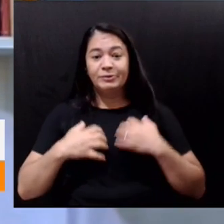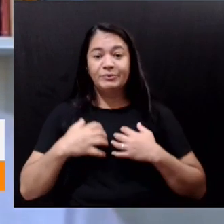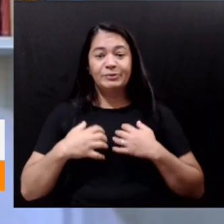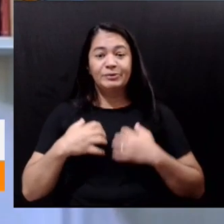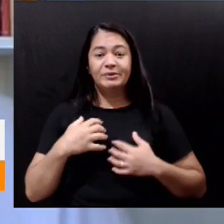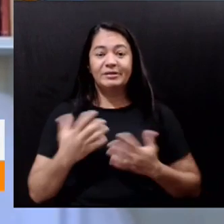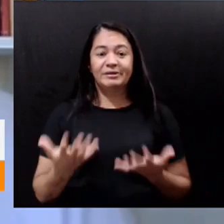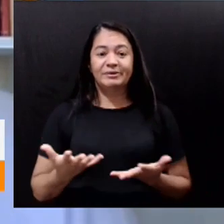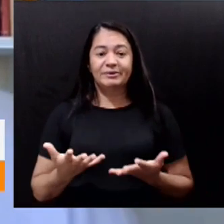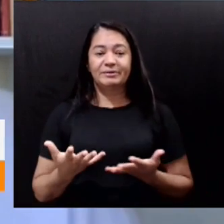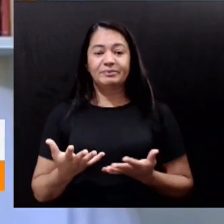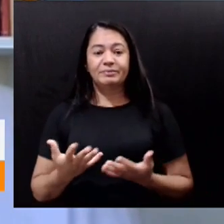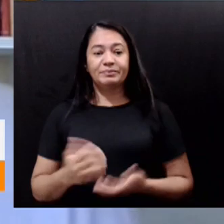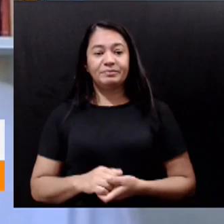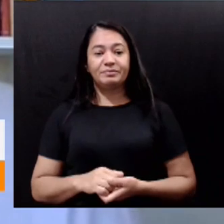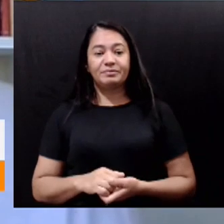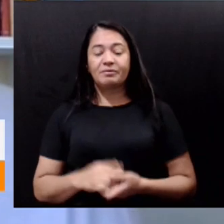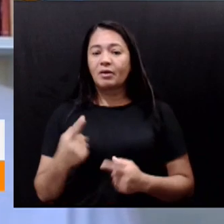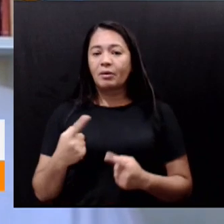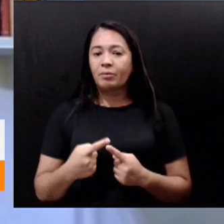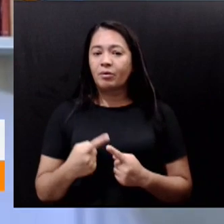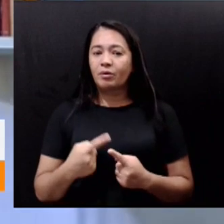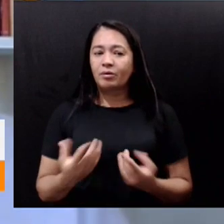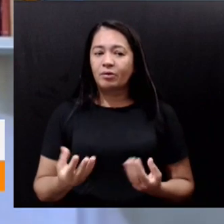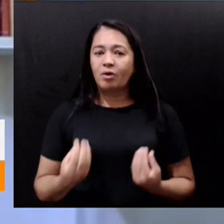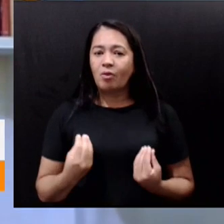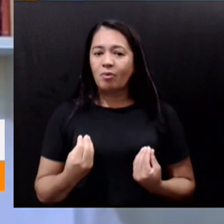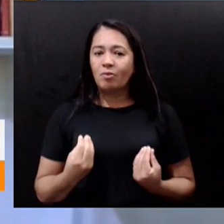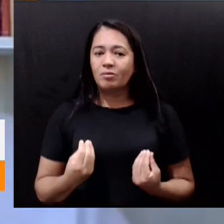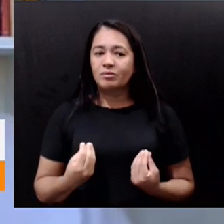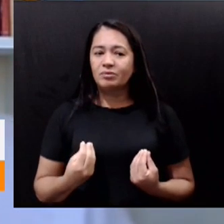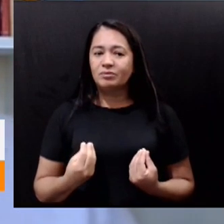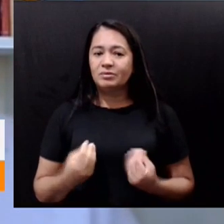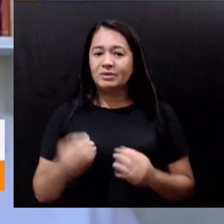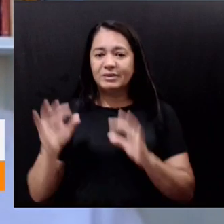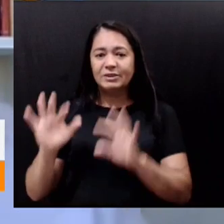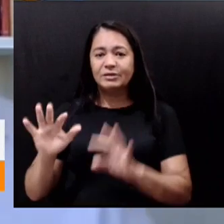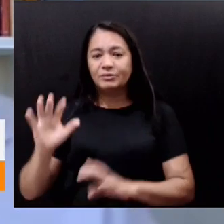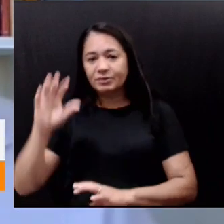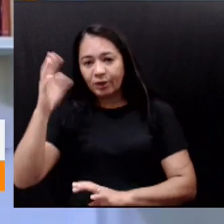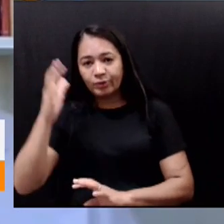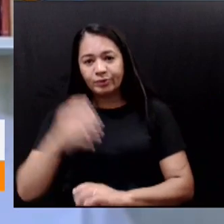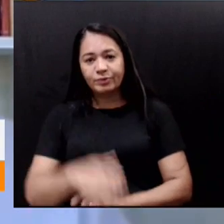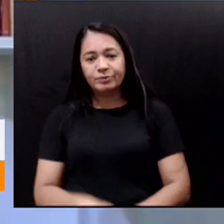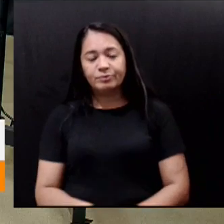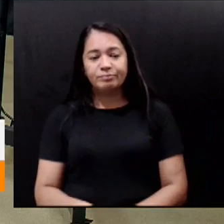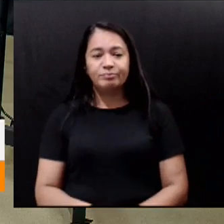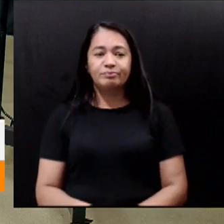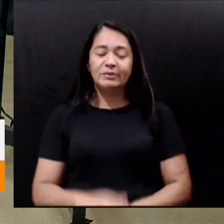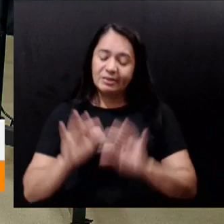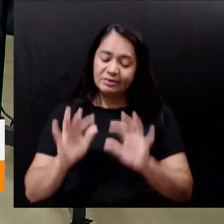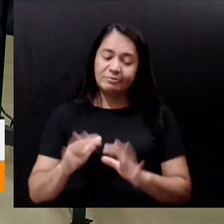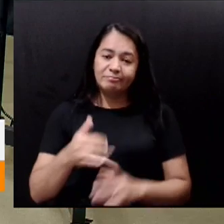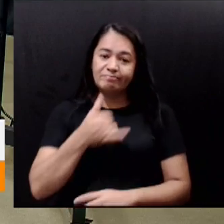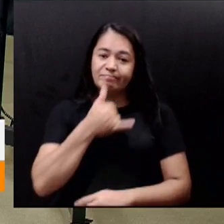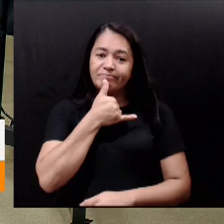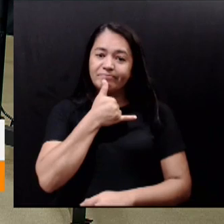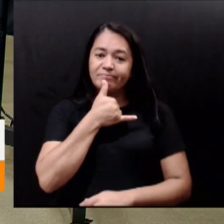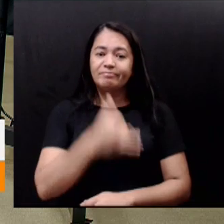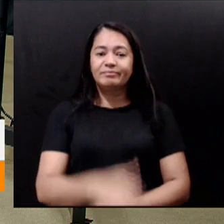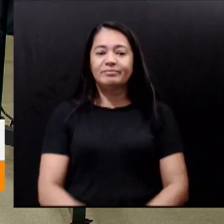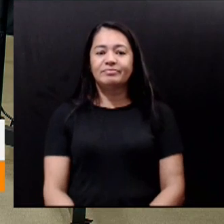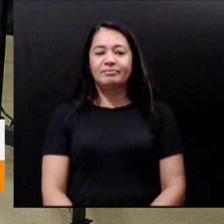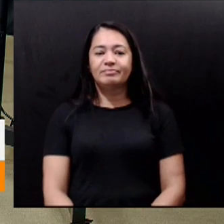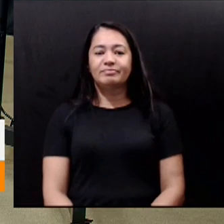Letícia, porque é exatamente isso que acontece, infelizmente. Pois é, né? Que